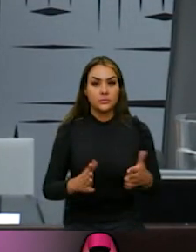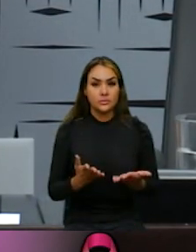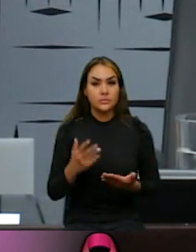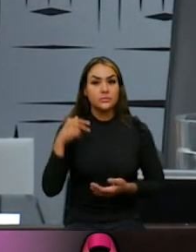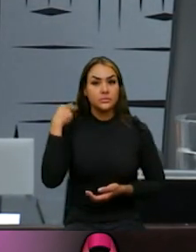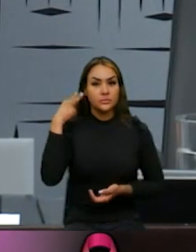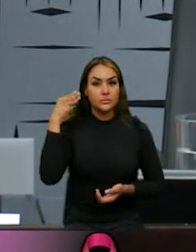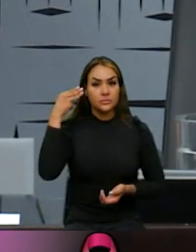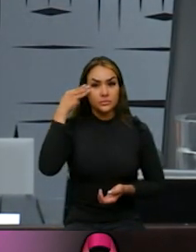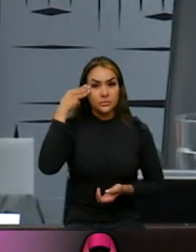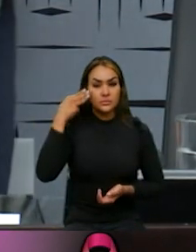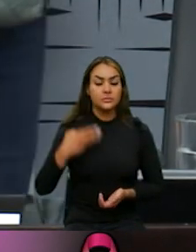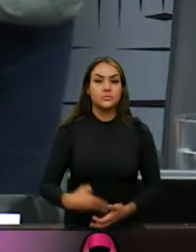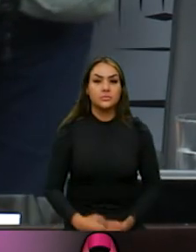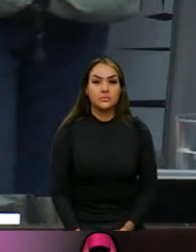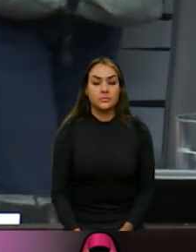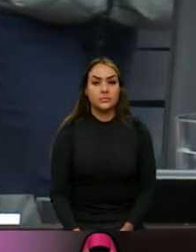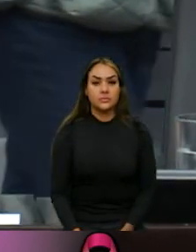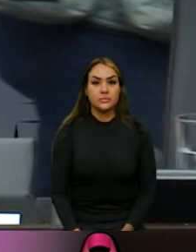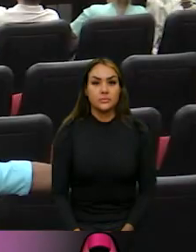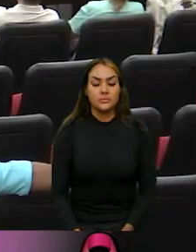vereador Maurício Bem-Estar.